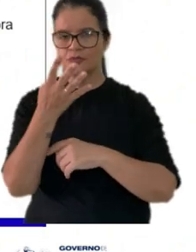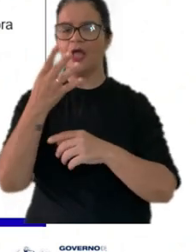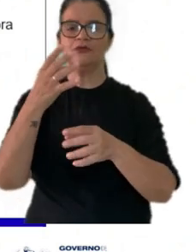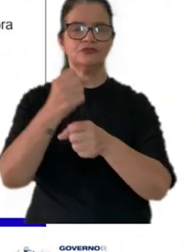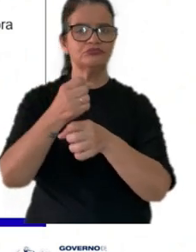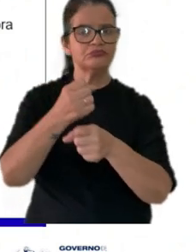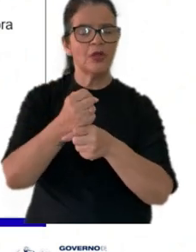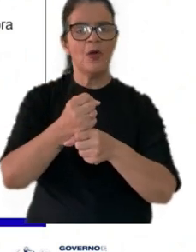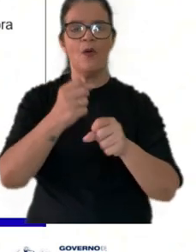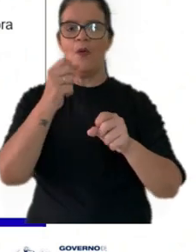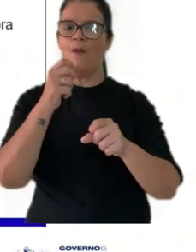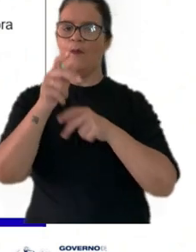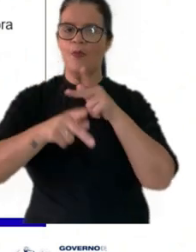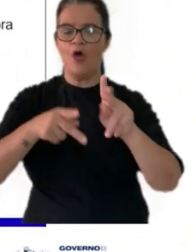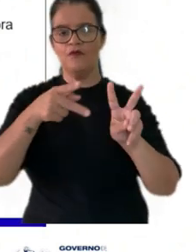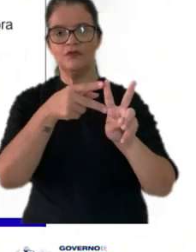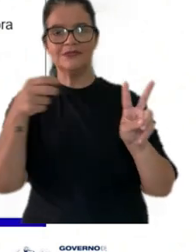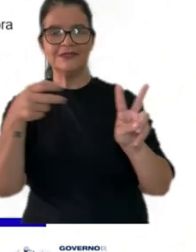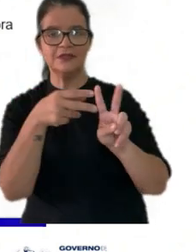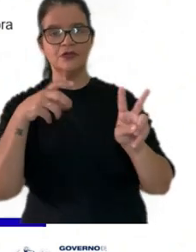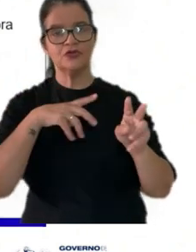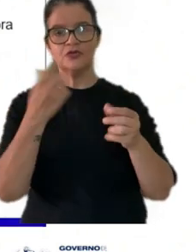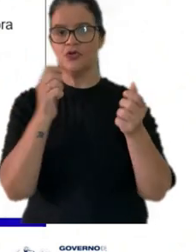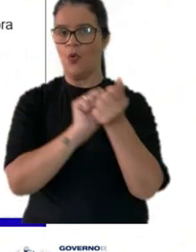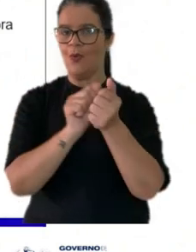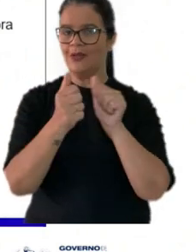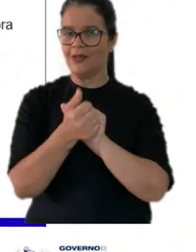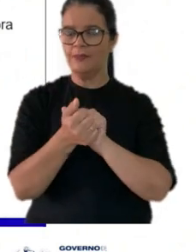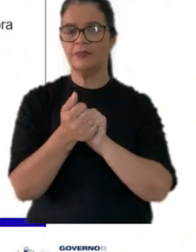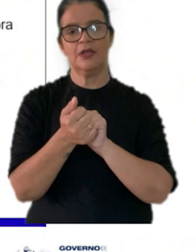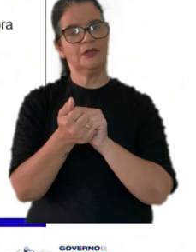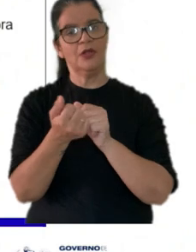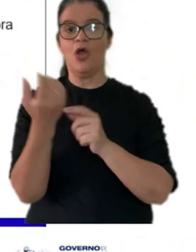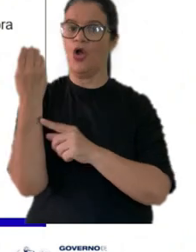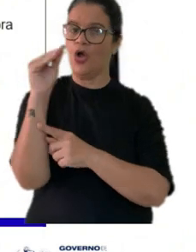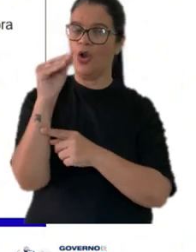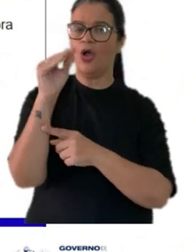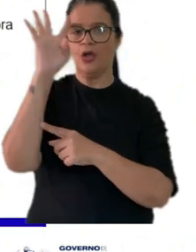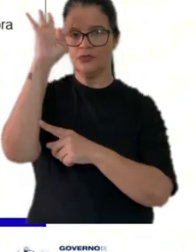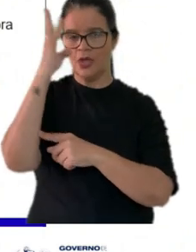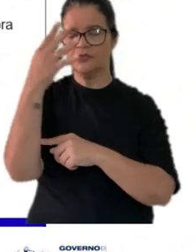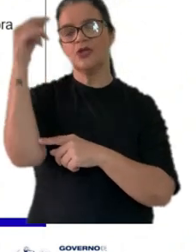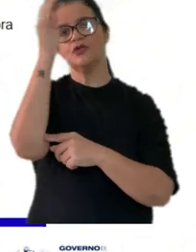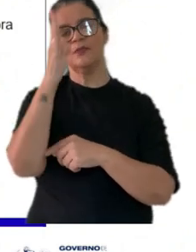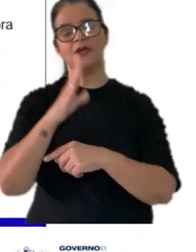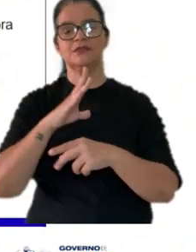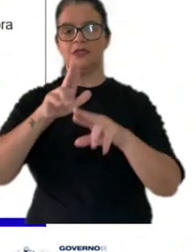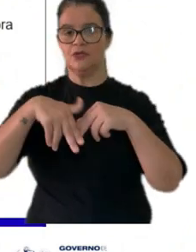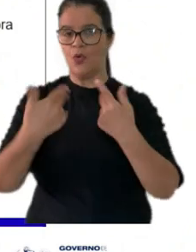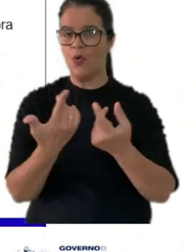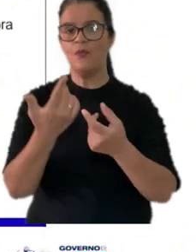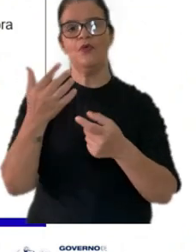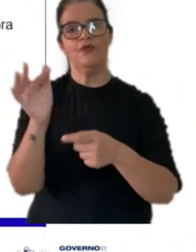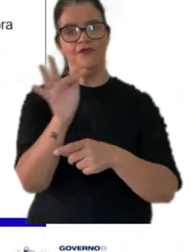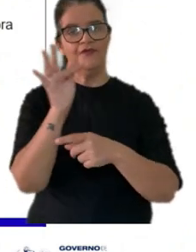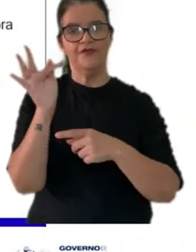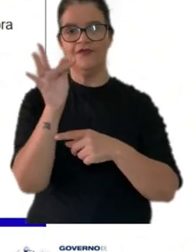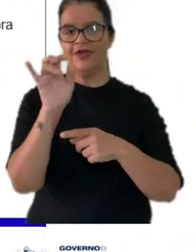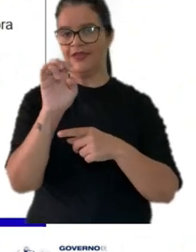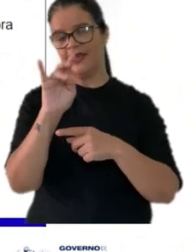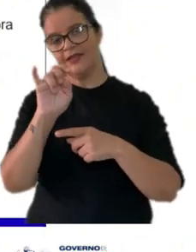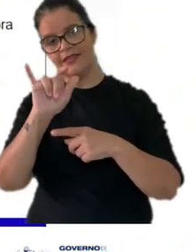fiz uma adaptação colocando o resultado do Brasil enquanto unidade federativa e sobretudo